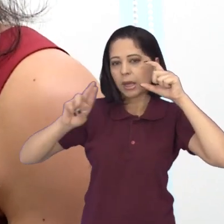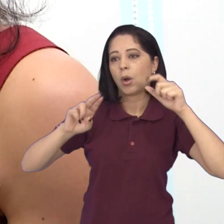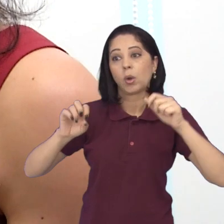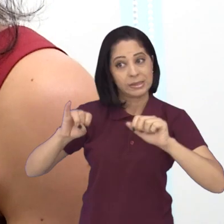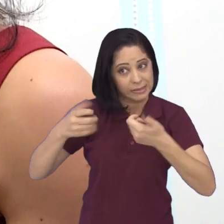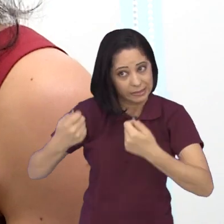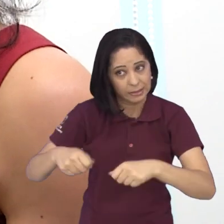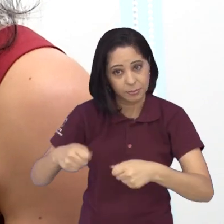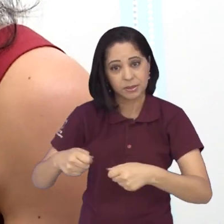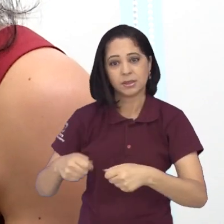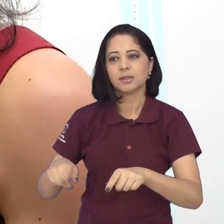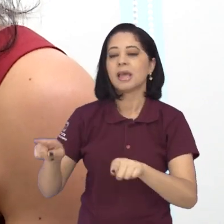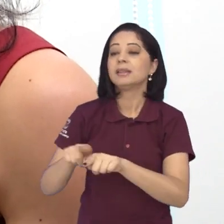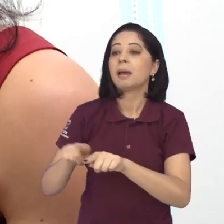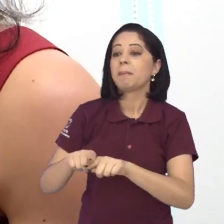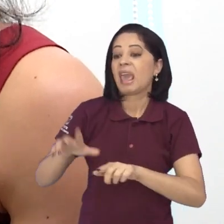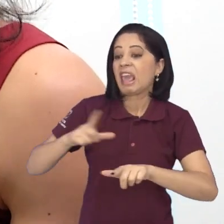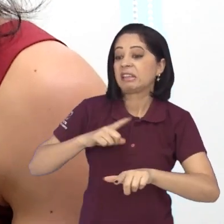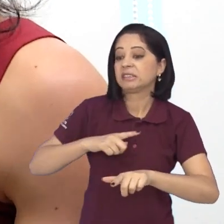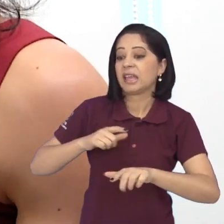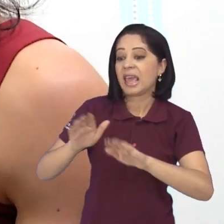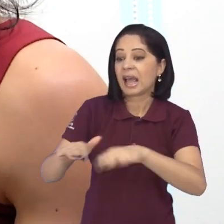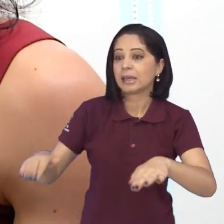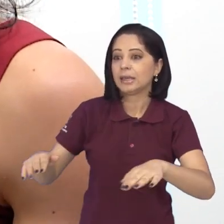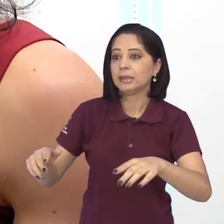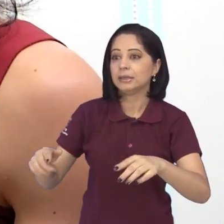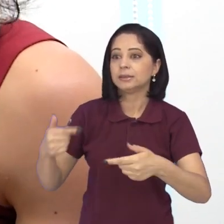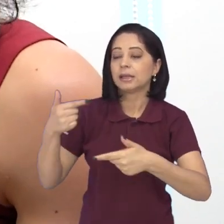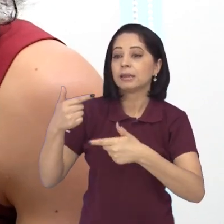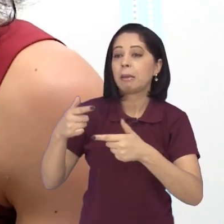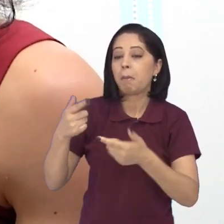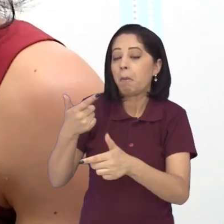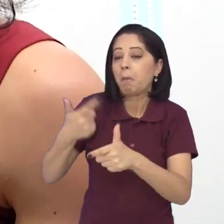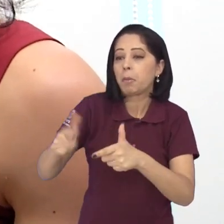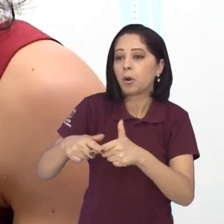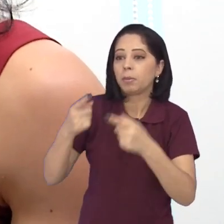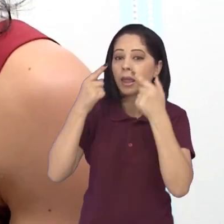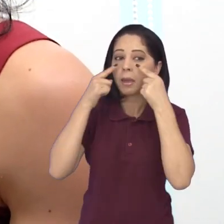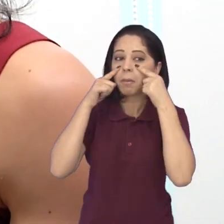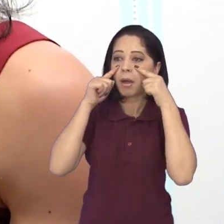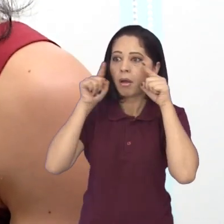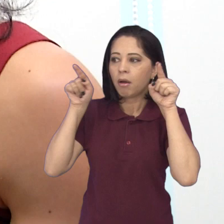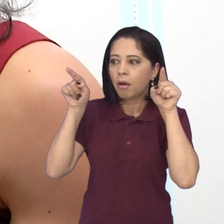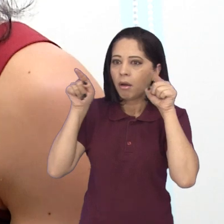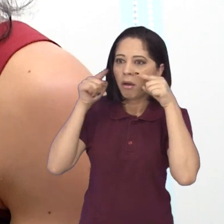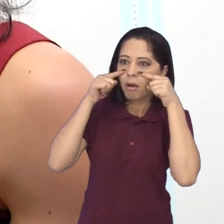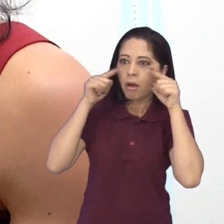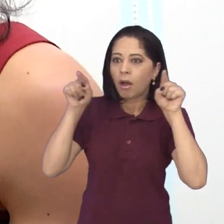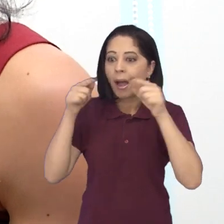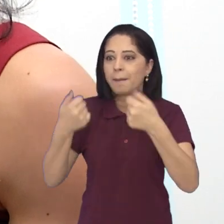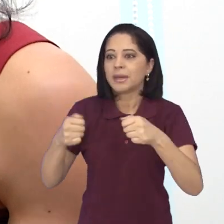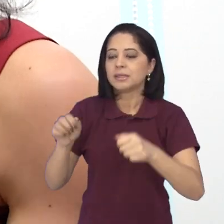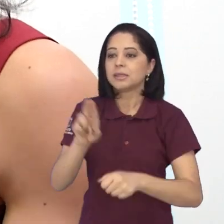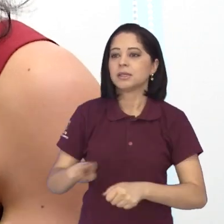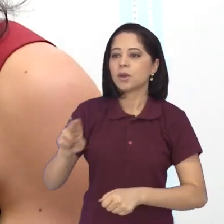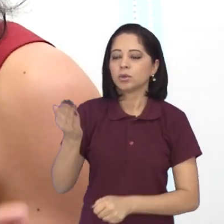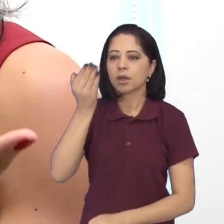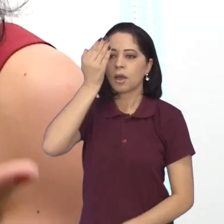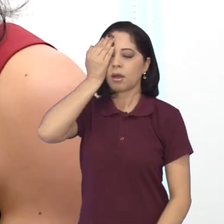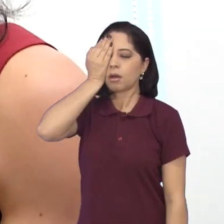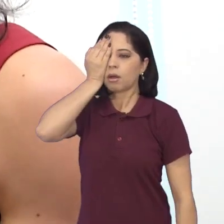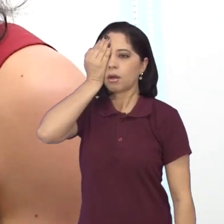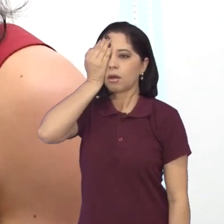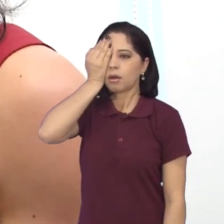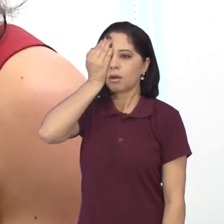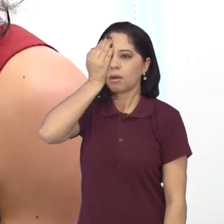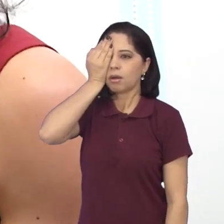prescritos antes disso, quando for necessário. Casos como estrabismo, muitas vezes a criança precisa ser tratada, muitas vezes o tratamento